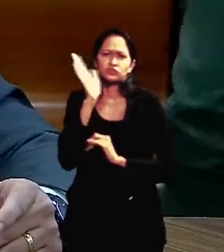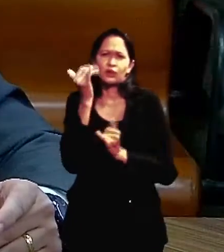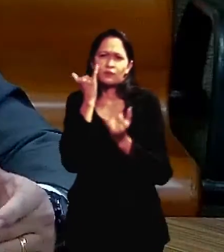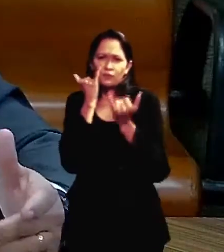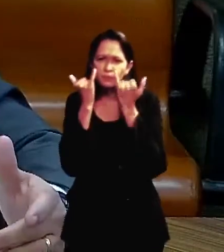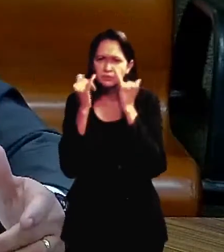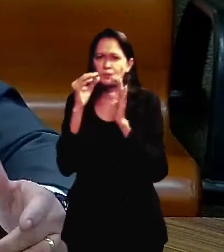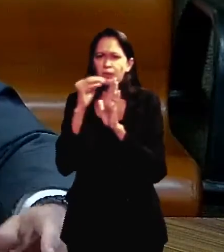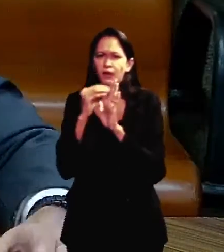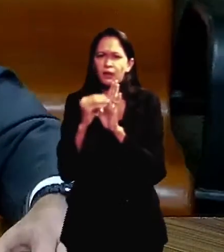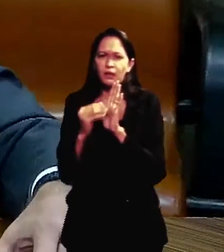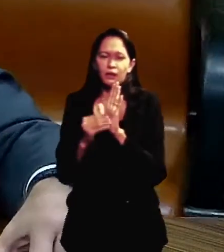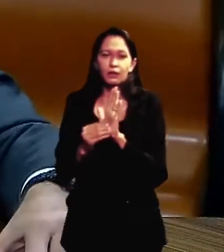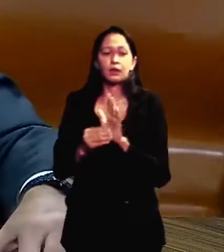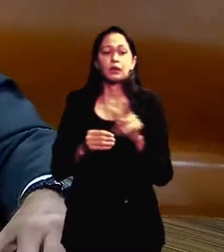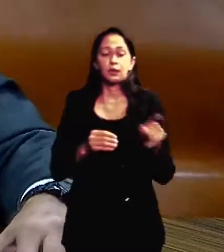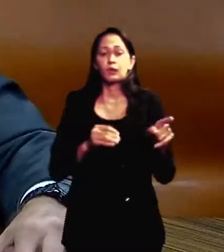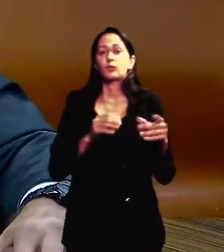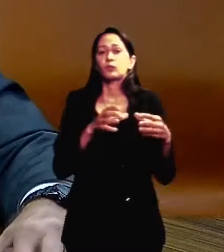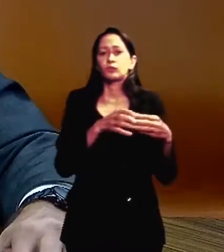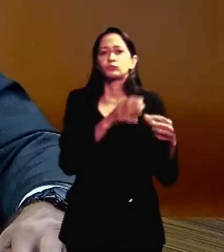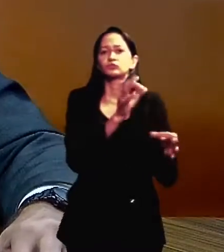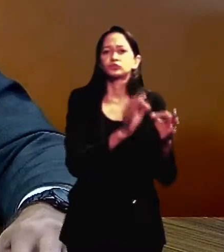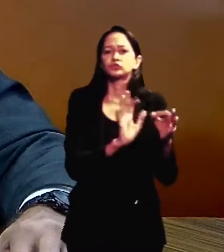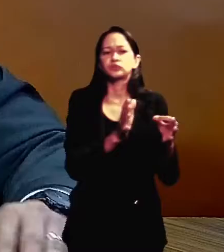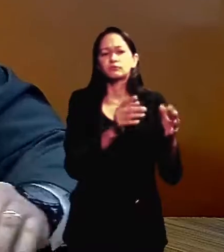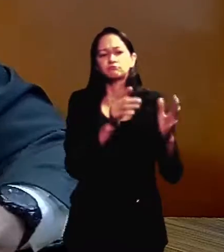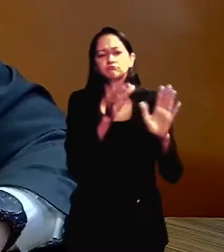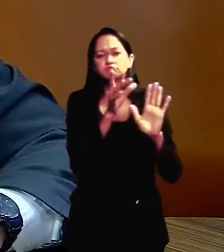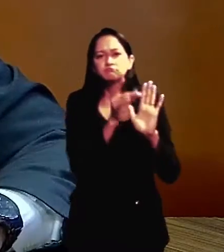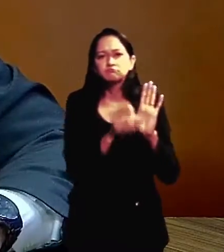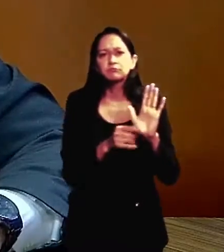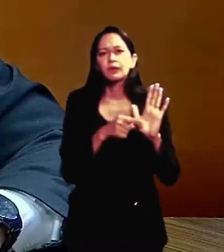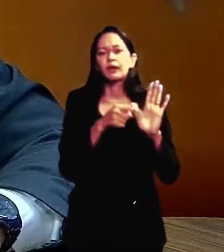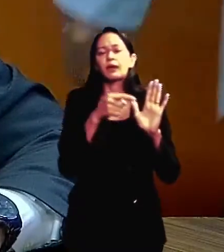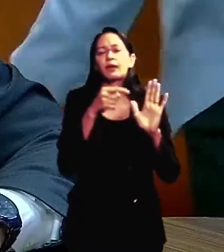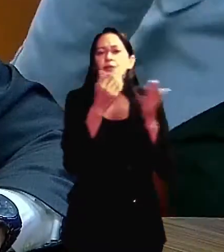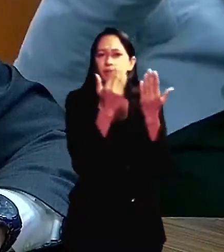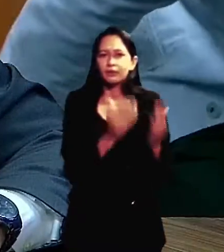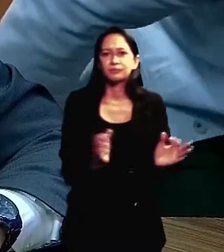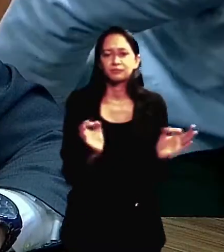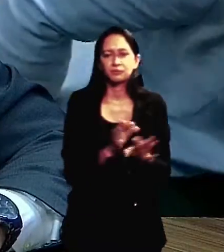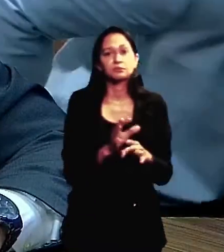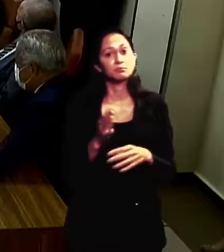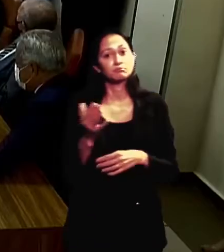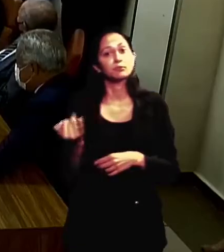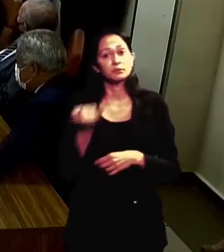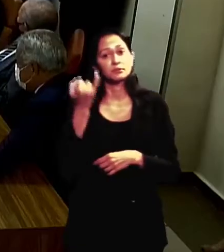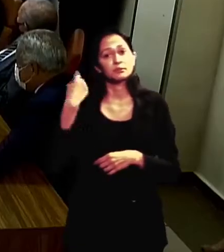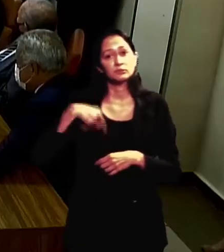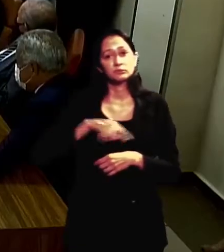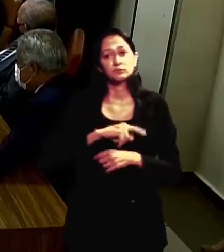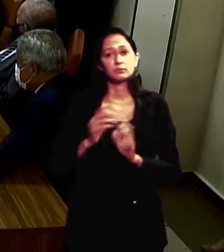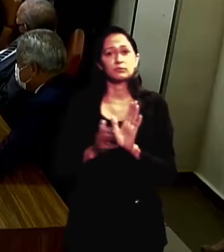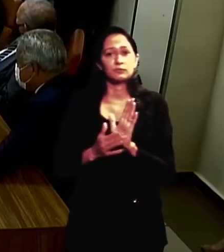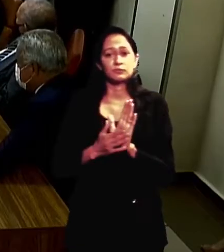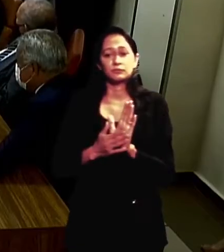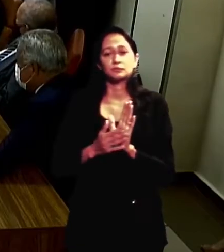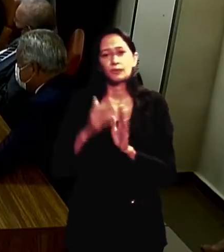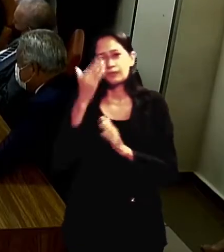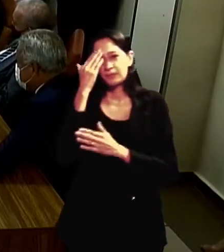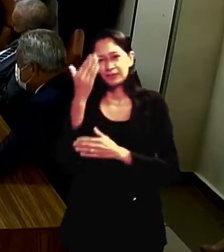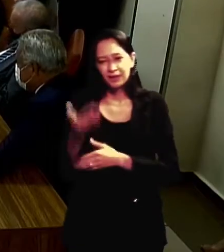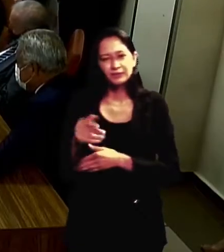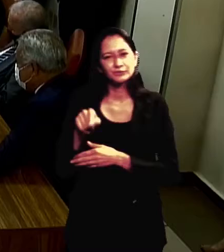chegar até aqui, passou pela Procuradoria. Então, é isso aí, é esse viés que nós temos que pensar na cidade. Às vezes as